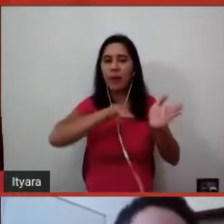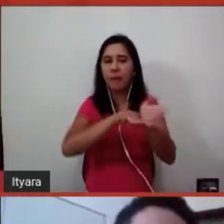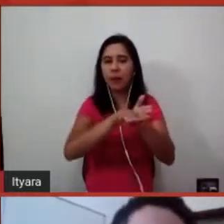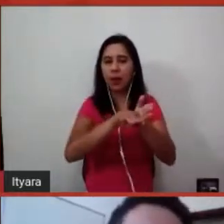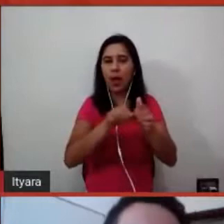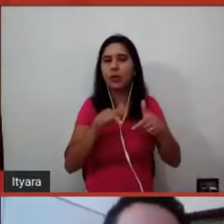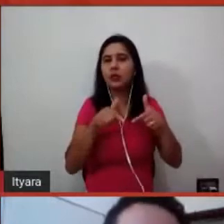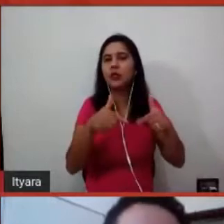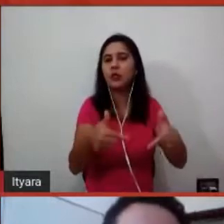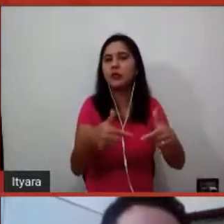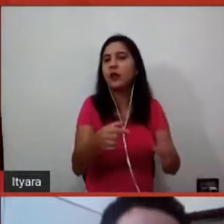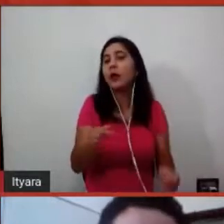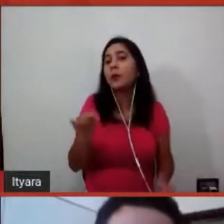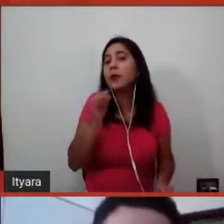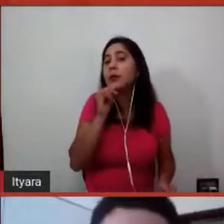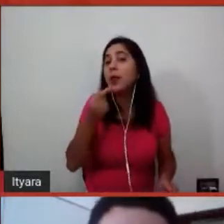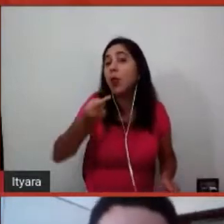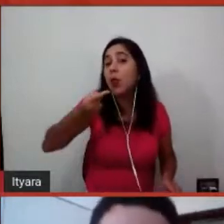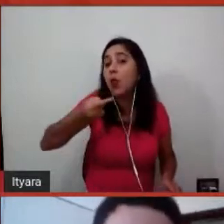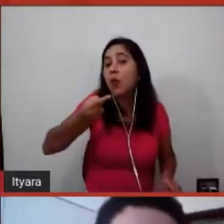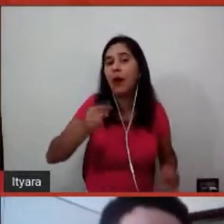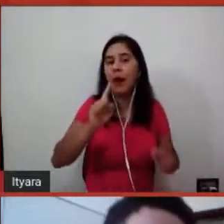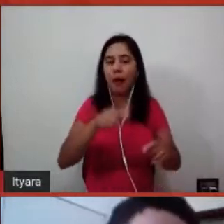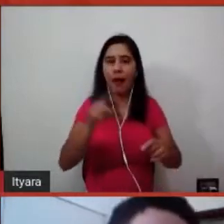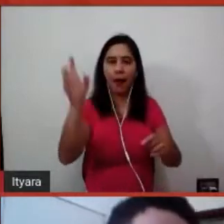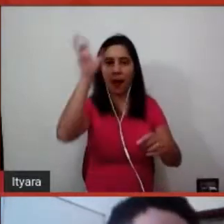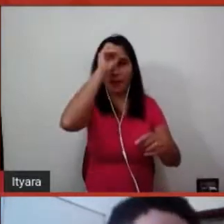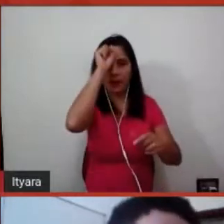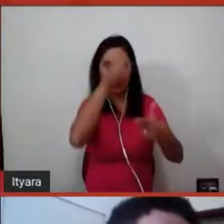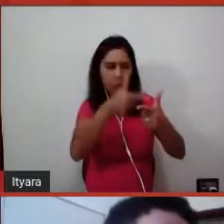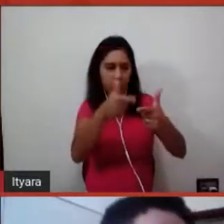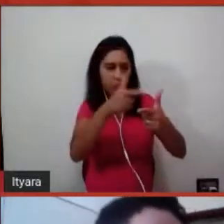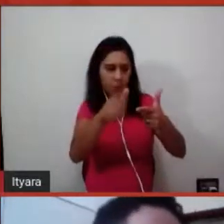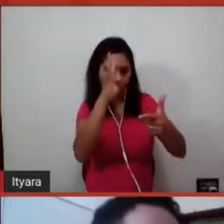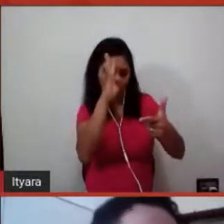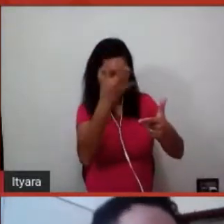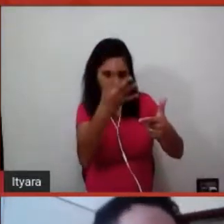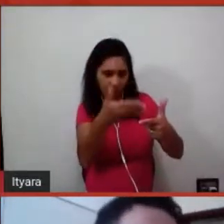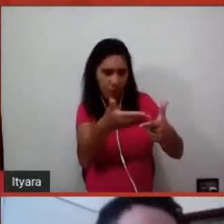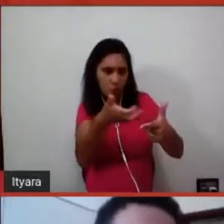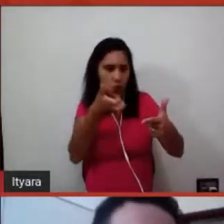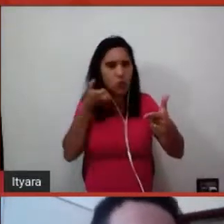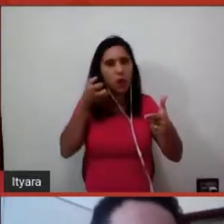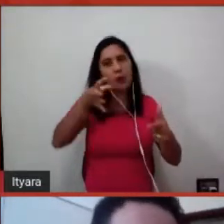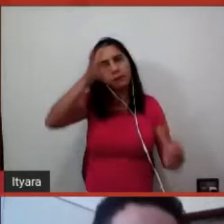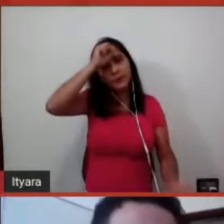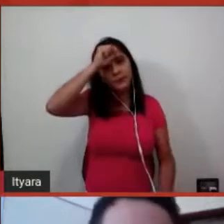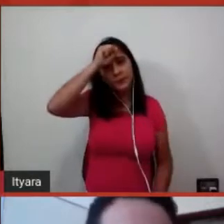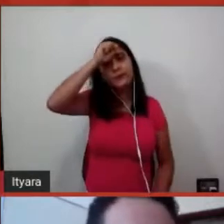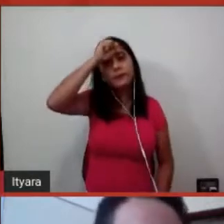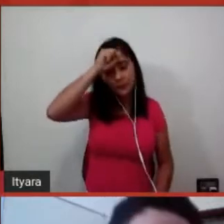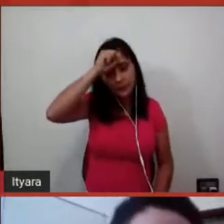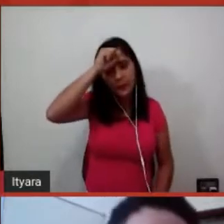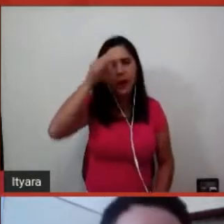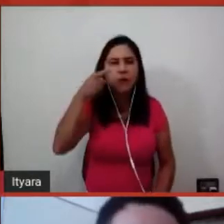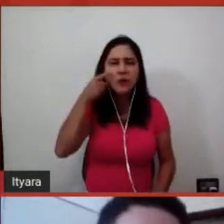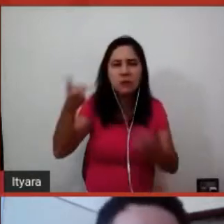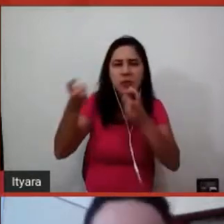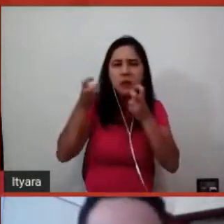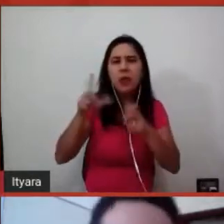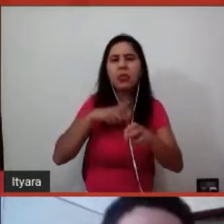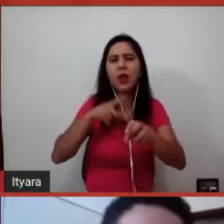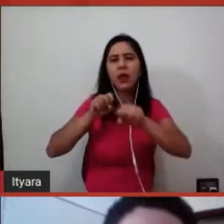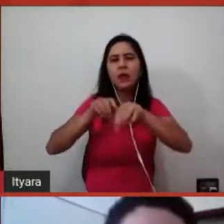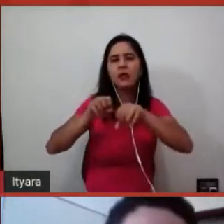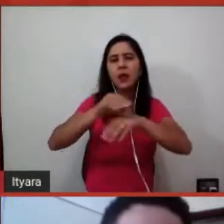a aprendizagem baseada em problemas, que é objeto da nossa oficina de hoje, né? E aí vocês vão ver que tem ensino híbrido aí